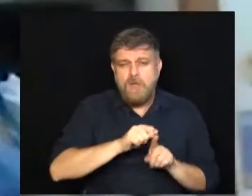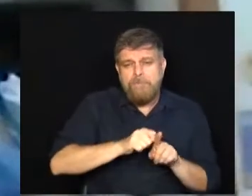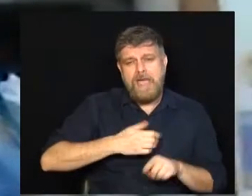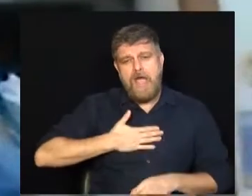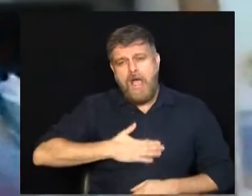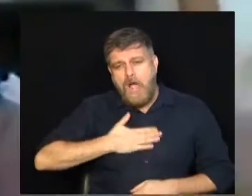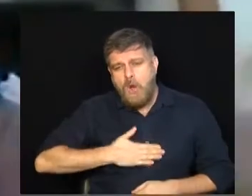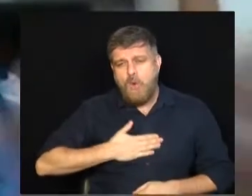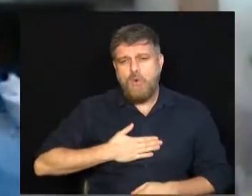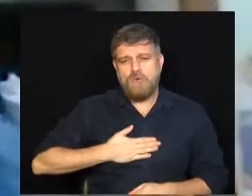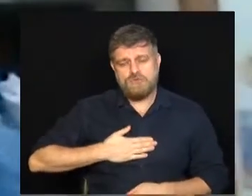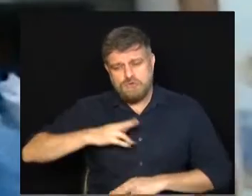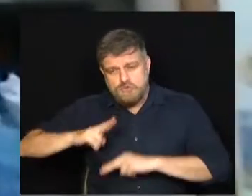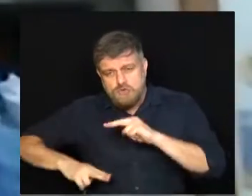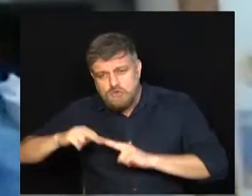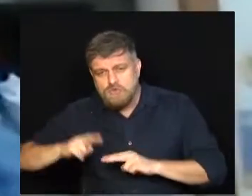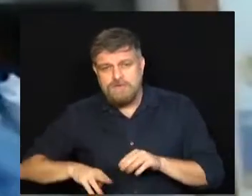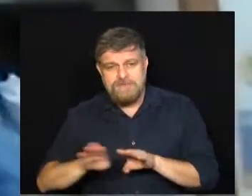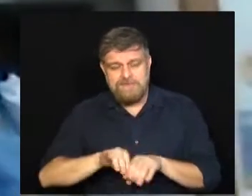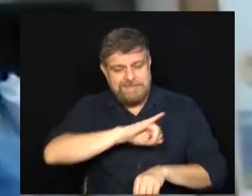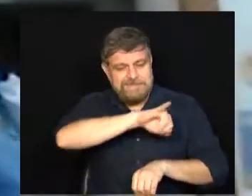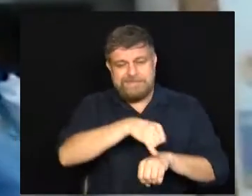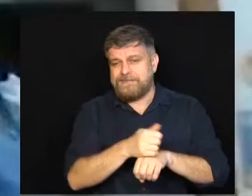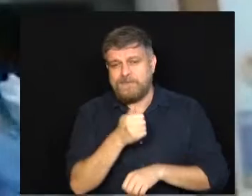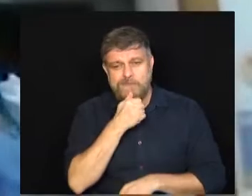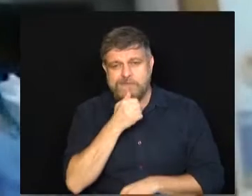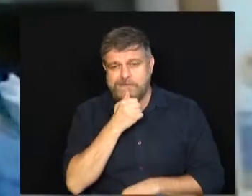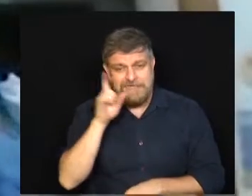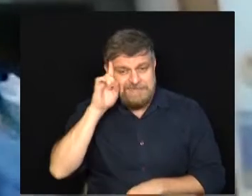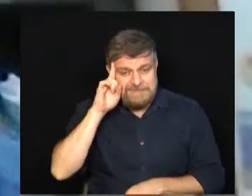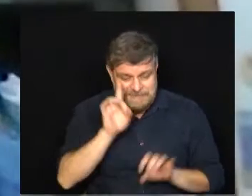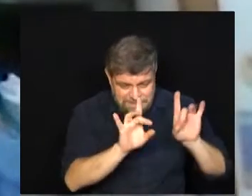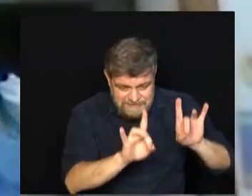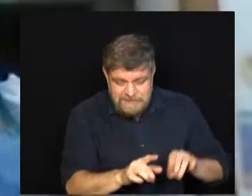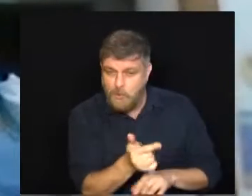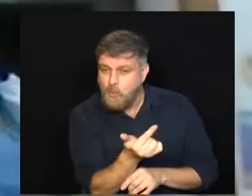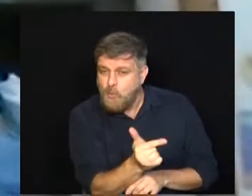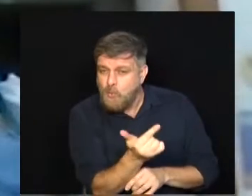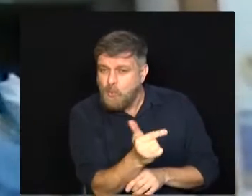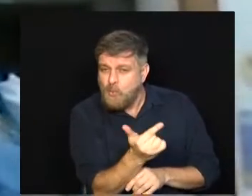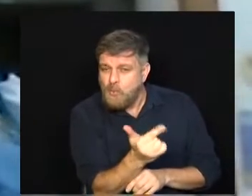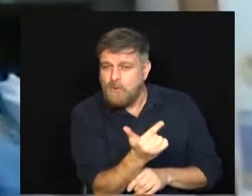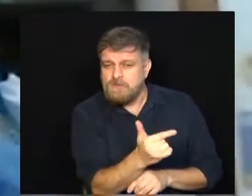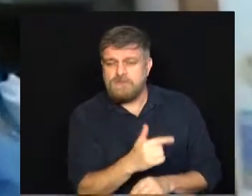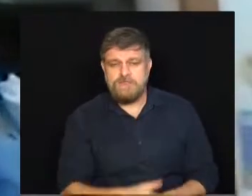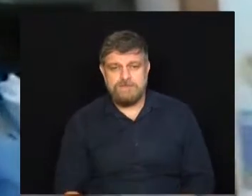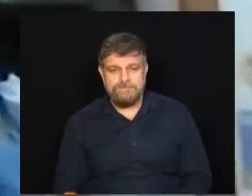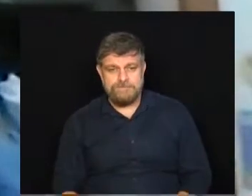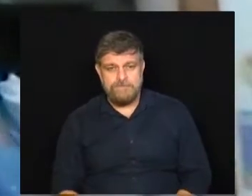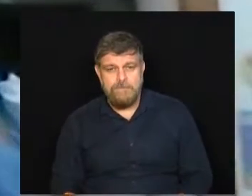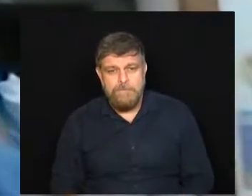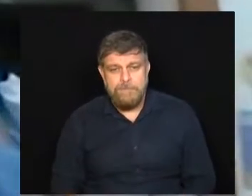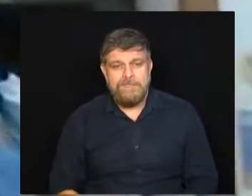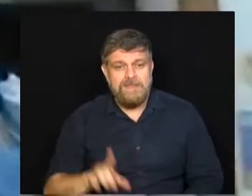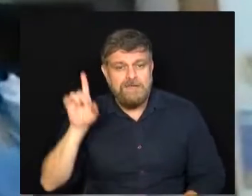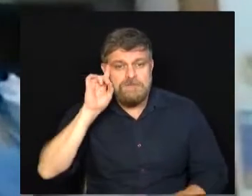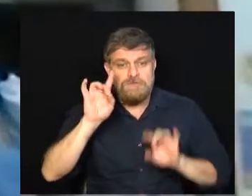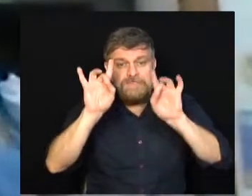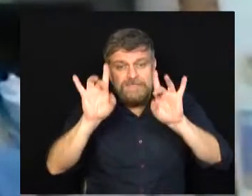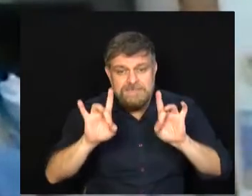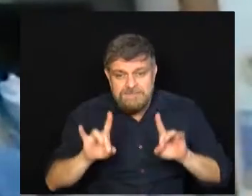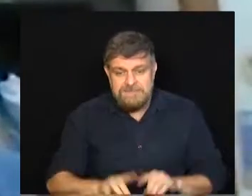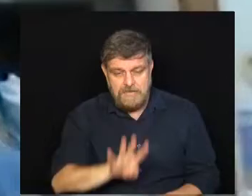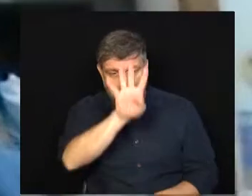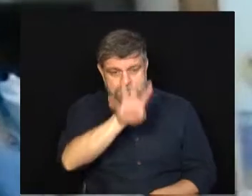de junho, a janeiro ainda não era uma data na época, das travestis transexuais, essas datas foram para o